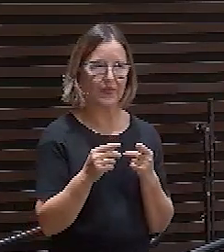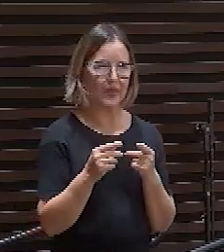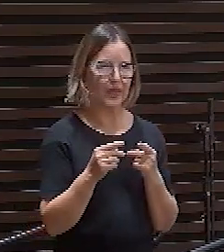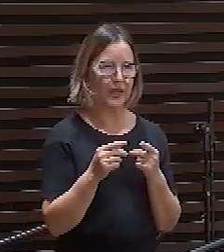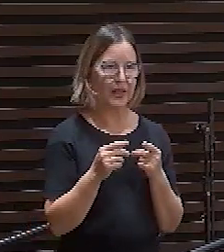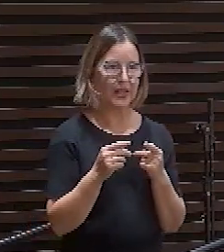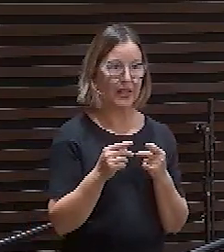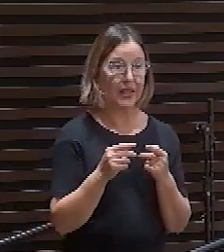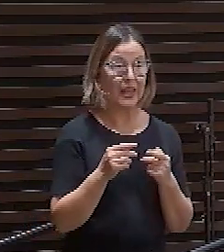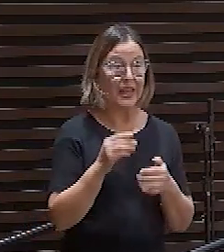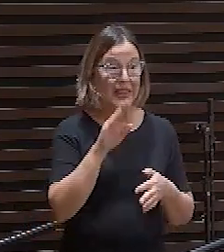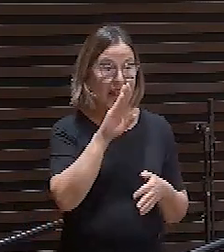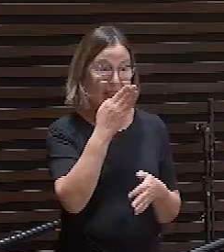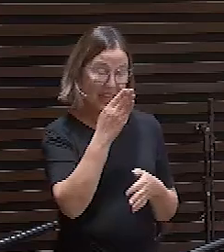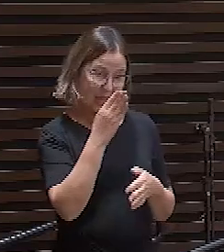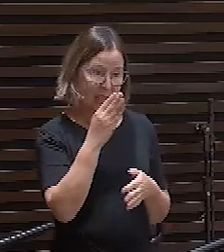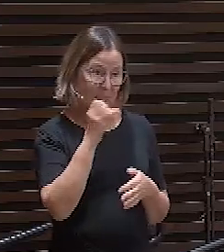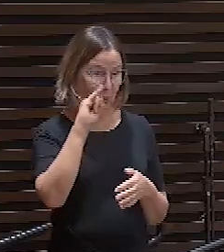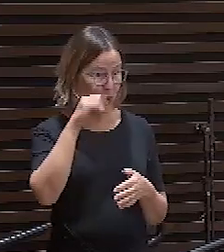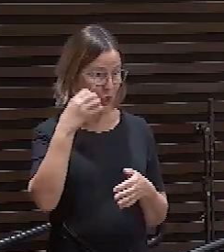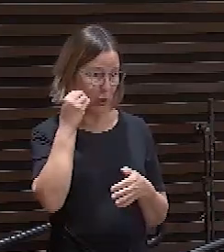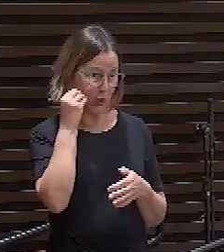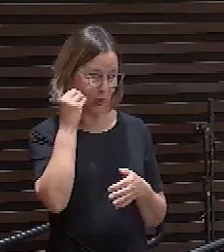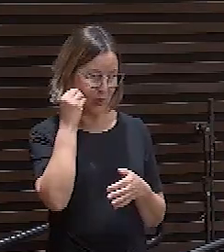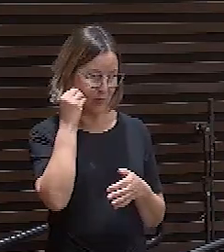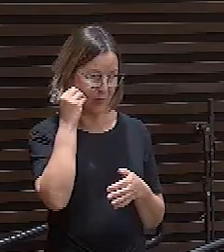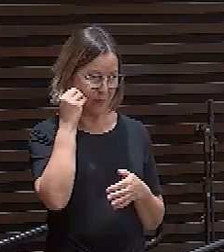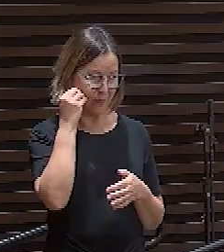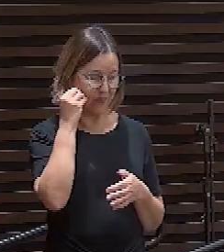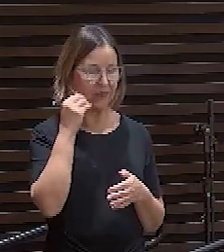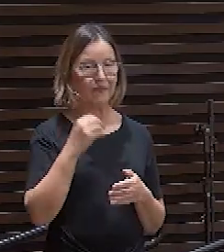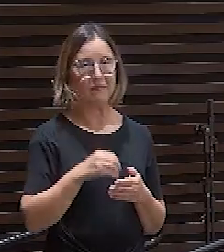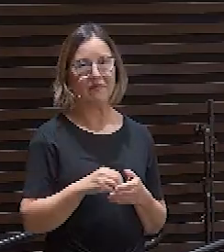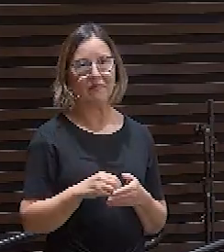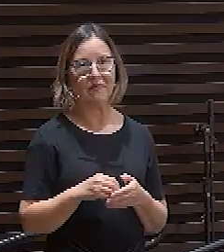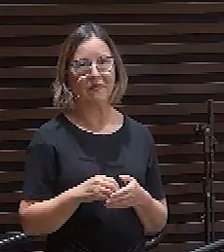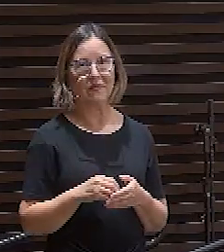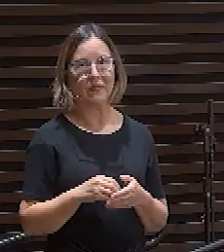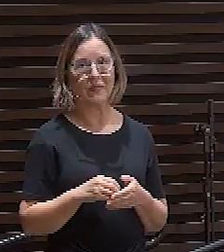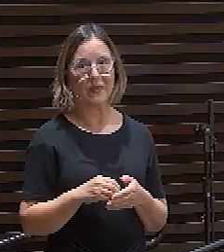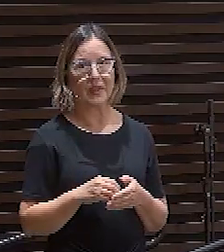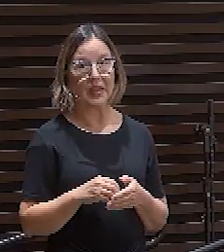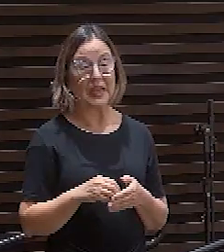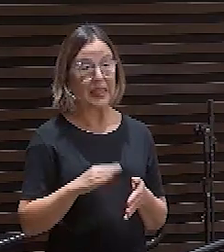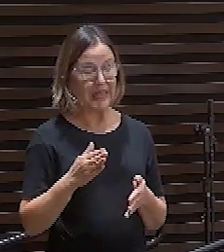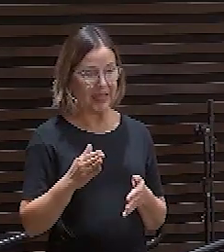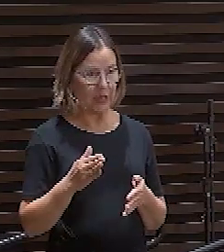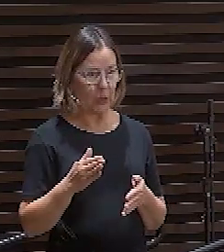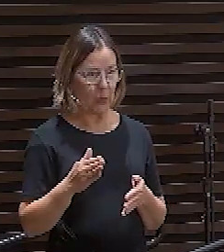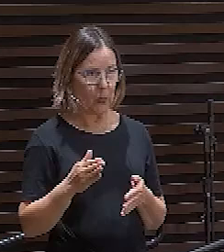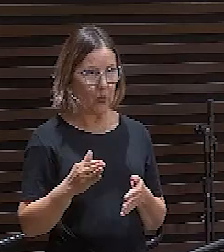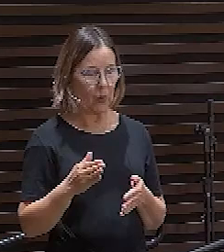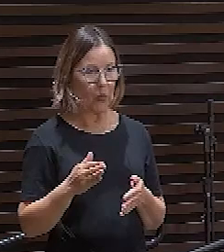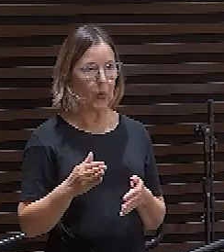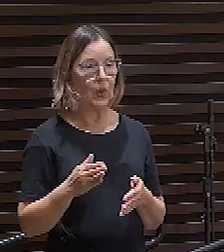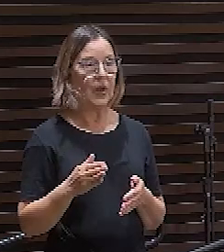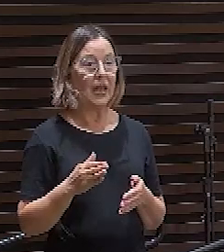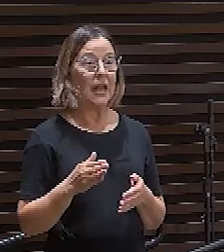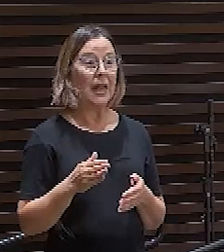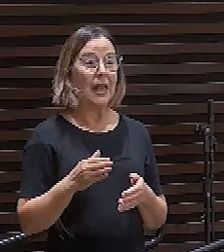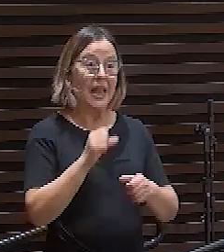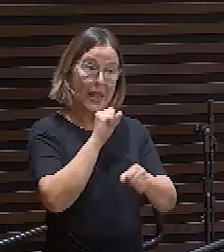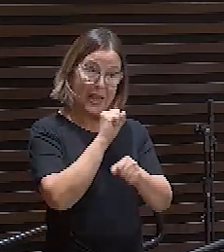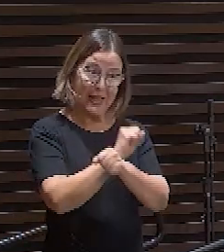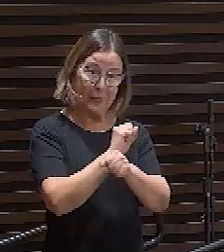sobre a traição de Judas Iscariotes, inclusive esperando que ele saísse do grupo de discípulos